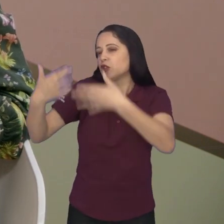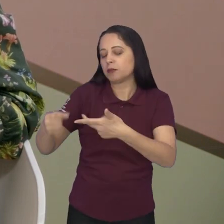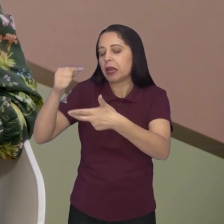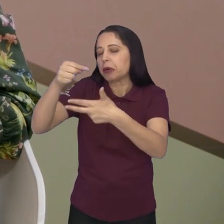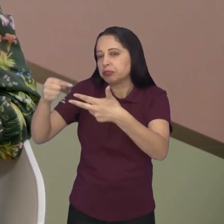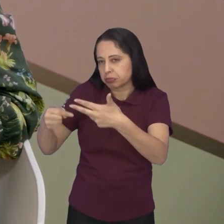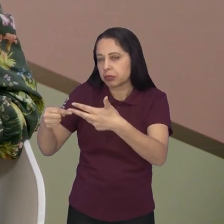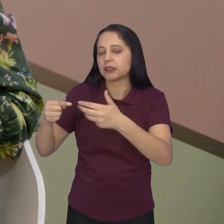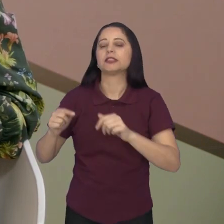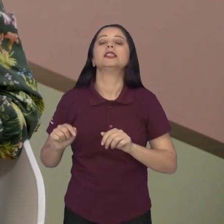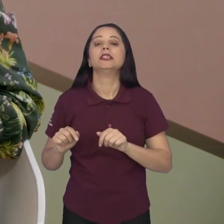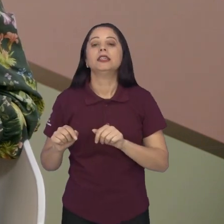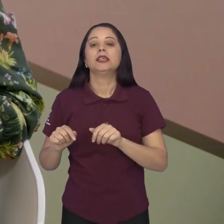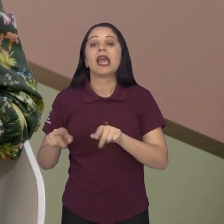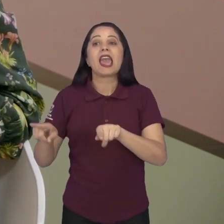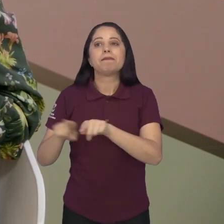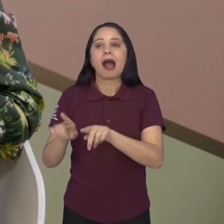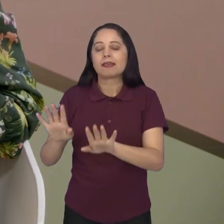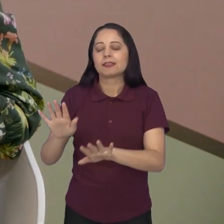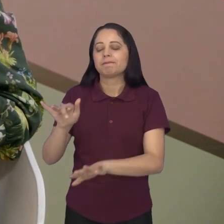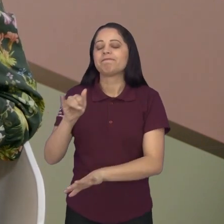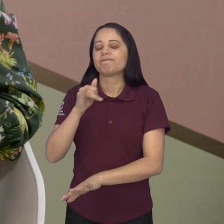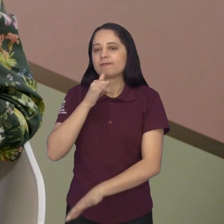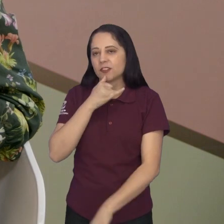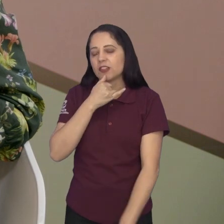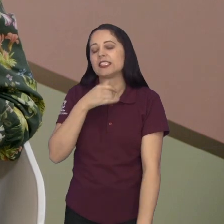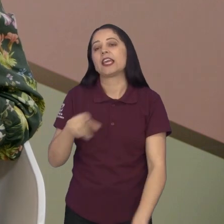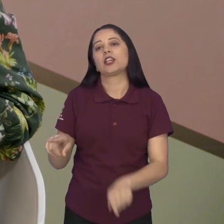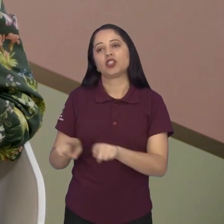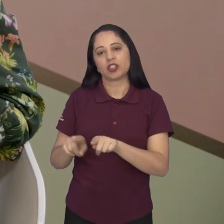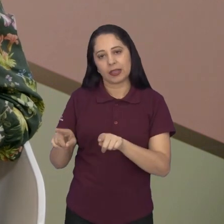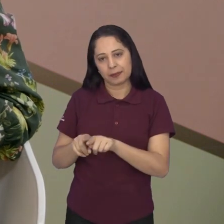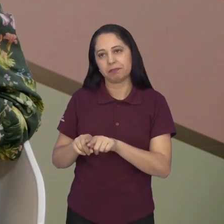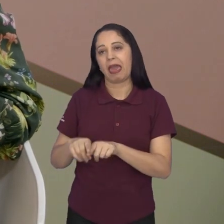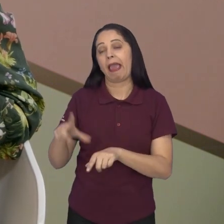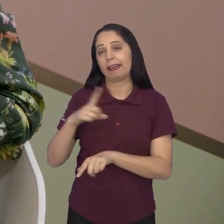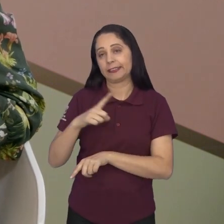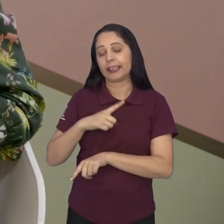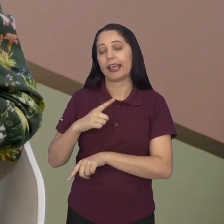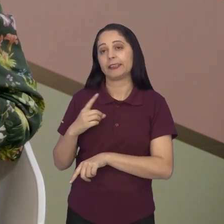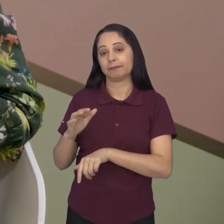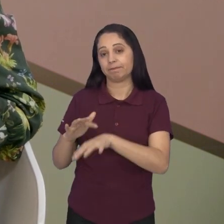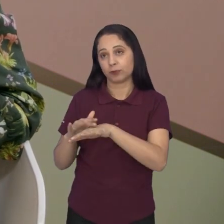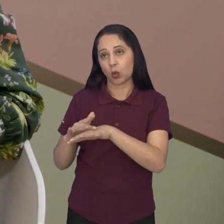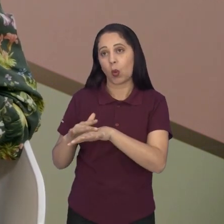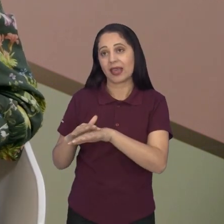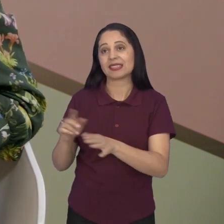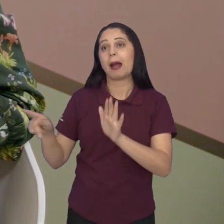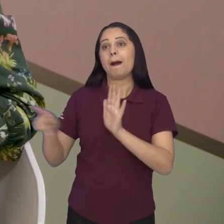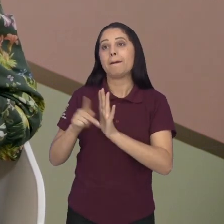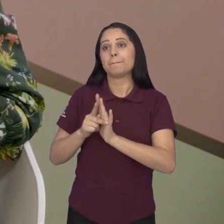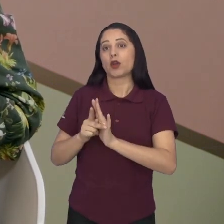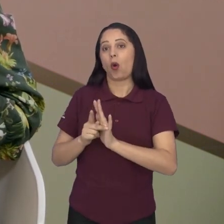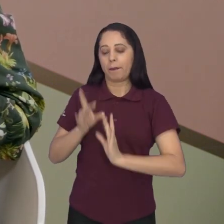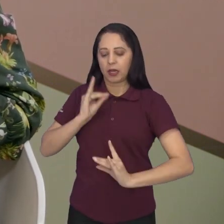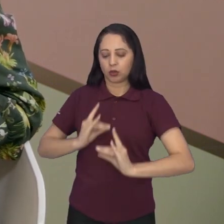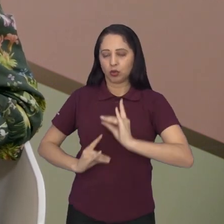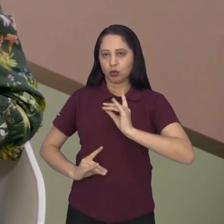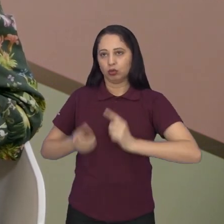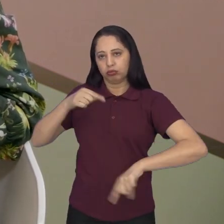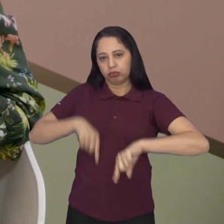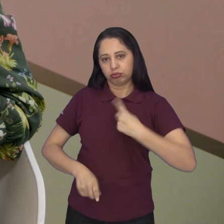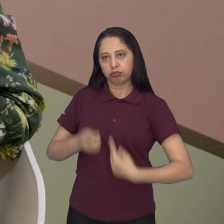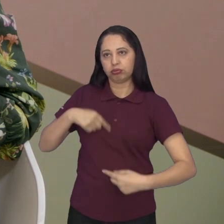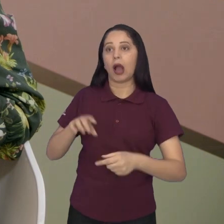mais sobre elas. E, infelizmente, a doença que a gente chama do século XXI, né, que é a doença metabólica, e eu vou colocar no